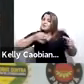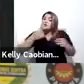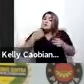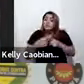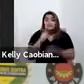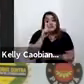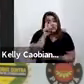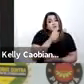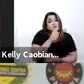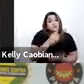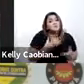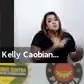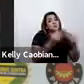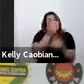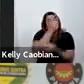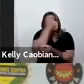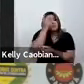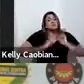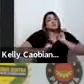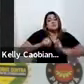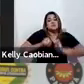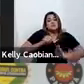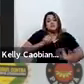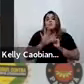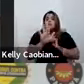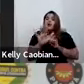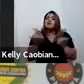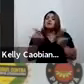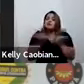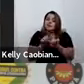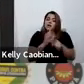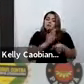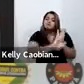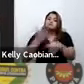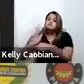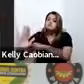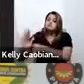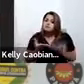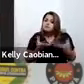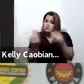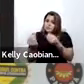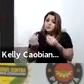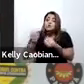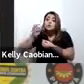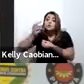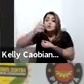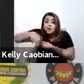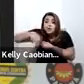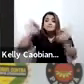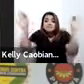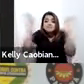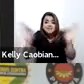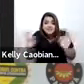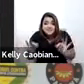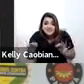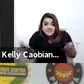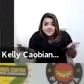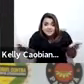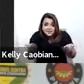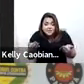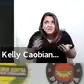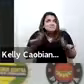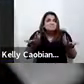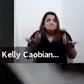agonia, mas teve muita solidariedade. E com um final feliz, então, que daí uma bênção, né? Aí não tem como.